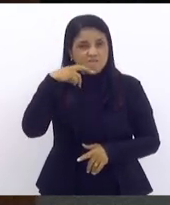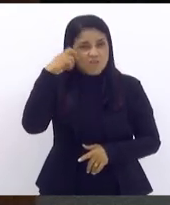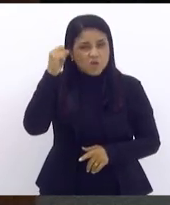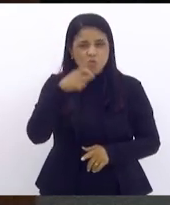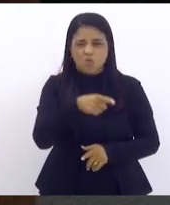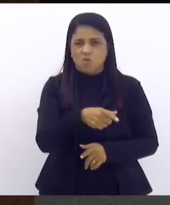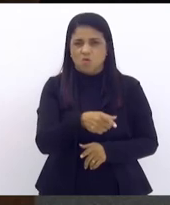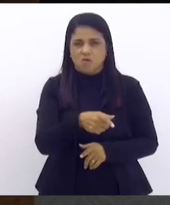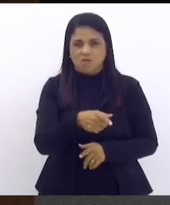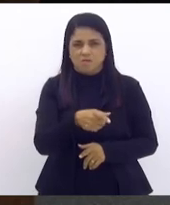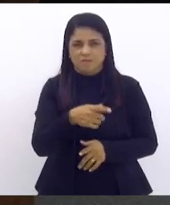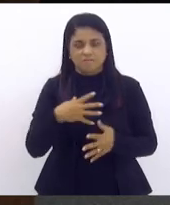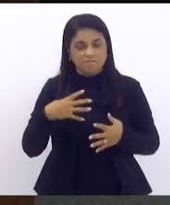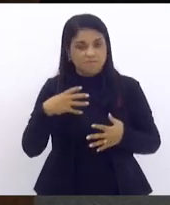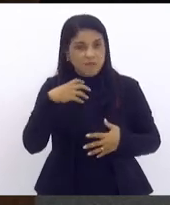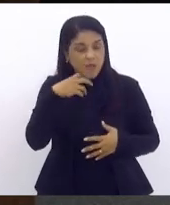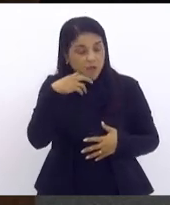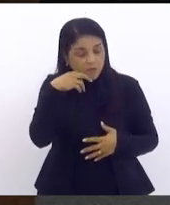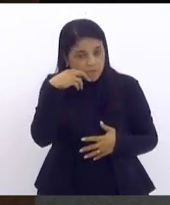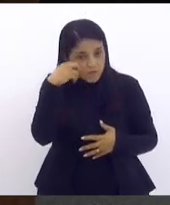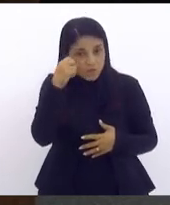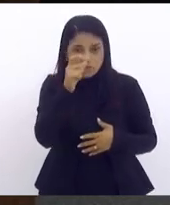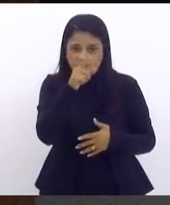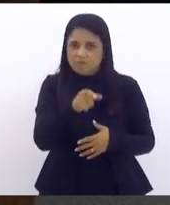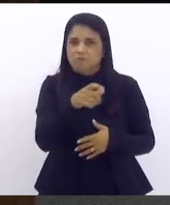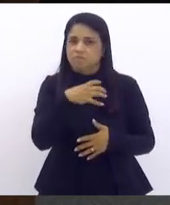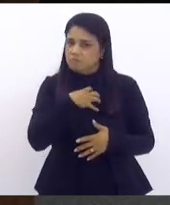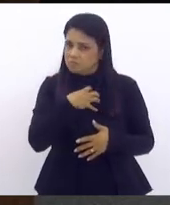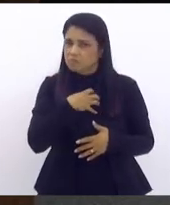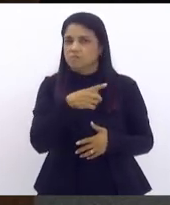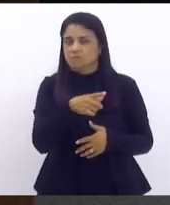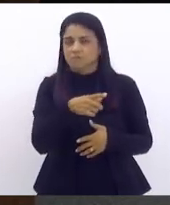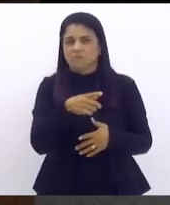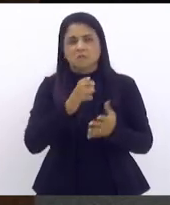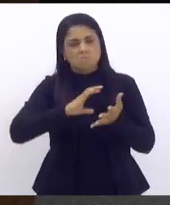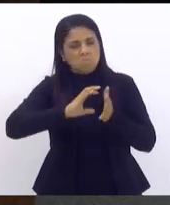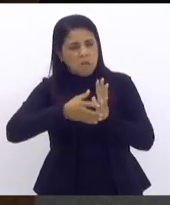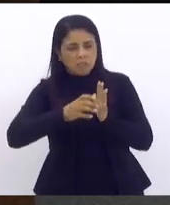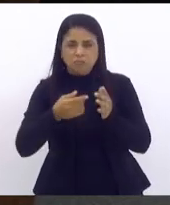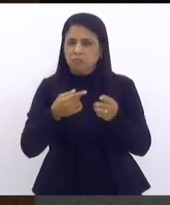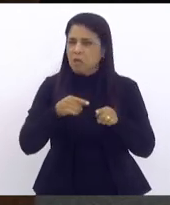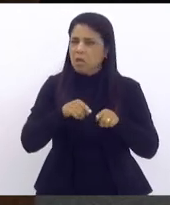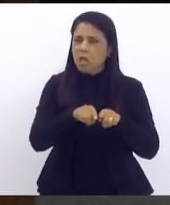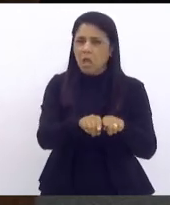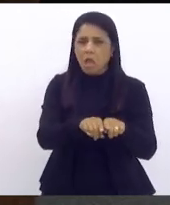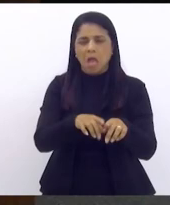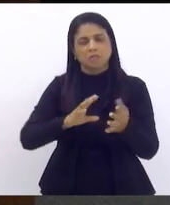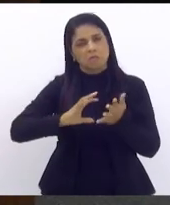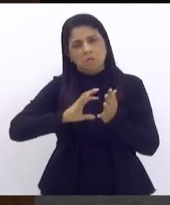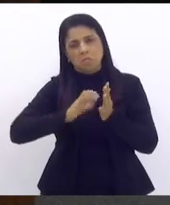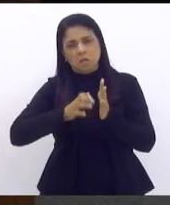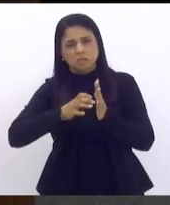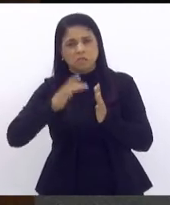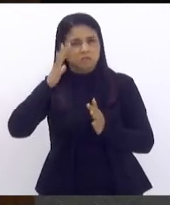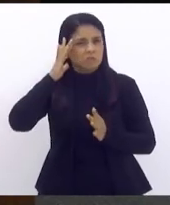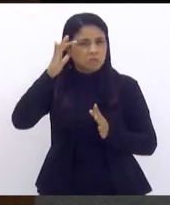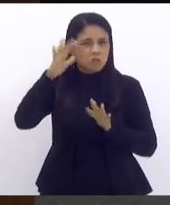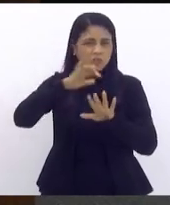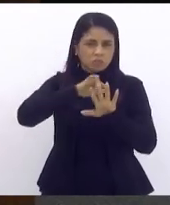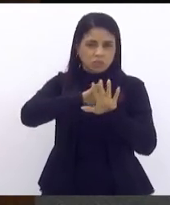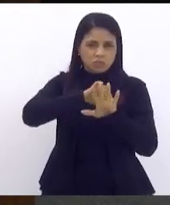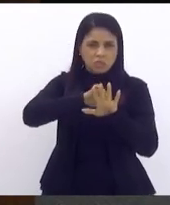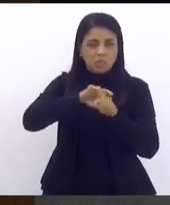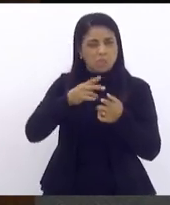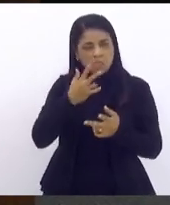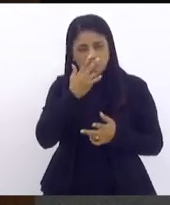não está preocupado com qual partido, pode ser partido aliado, pode ser partido que tem uma vertente ideológica parecida com a